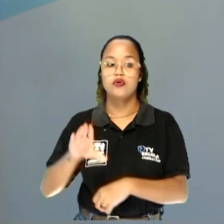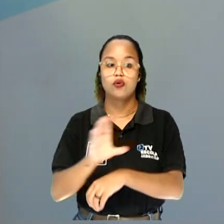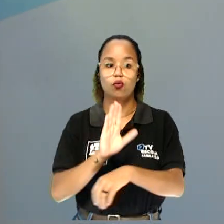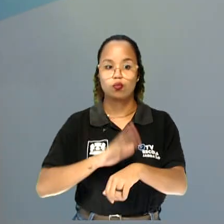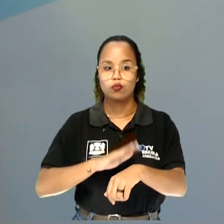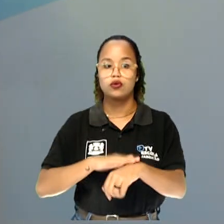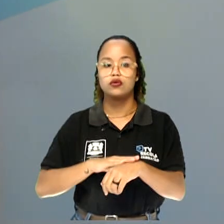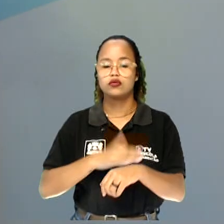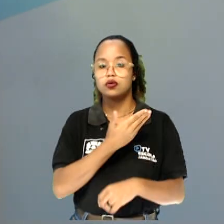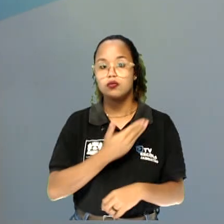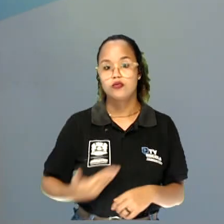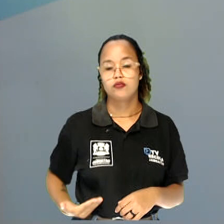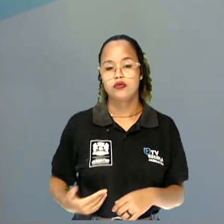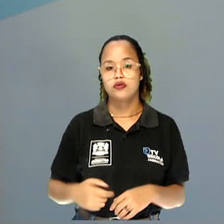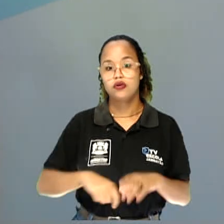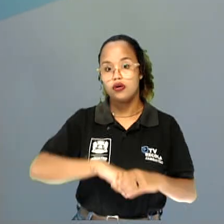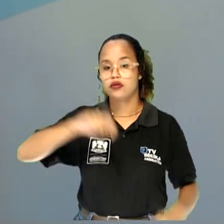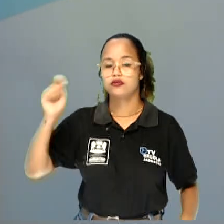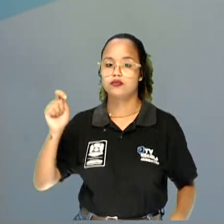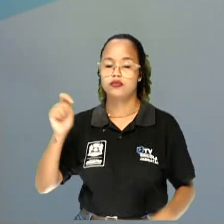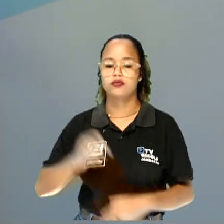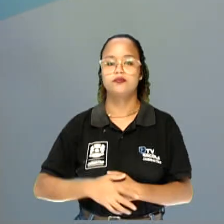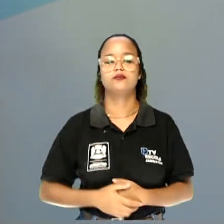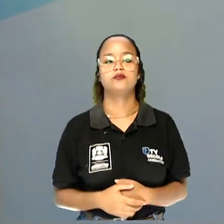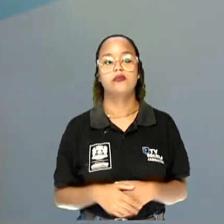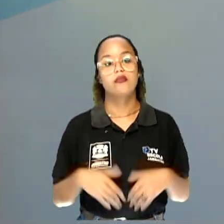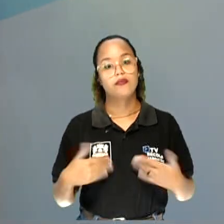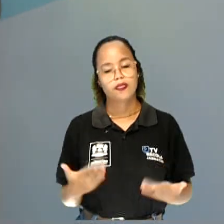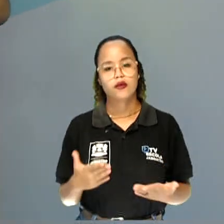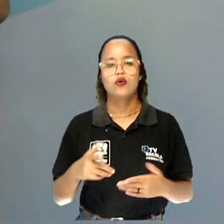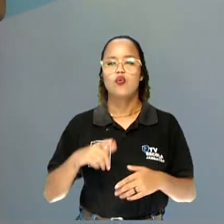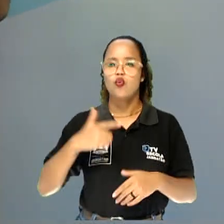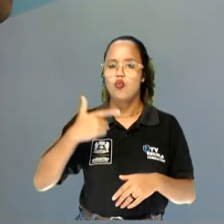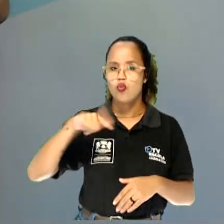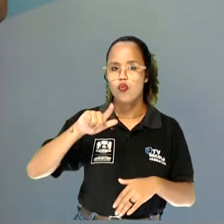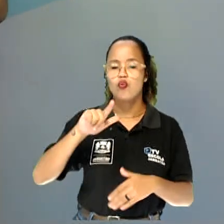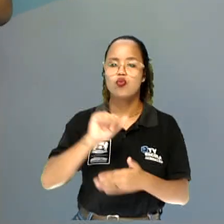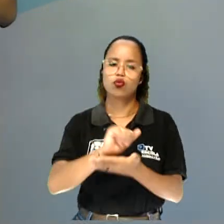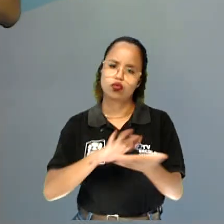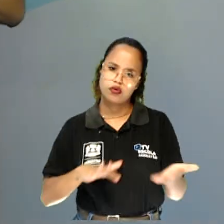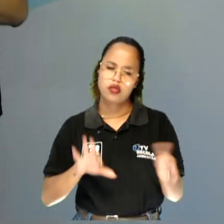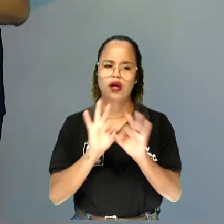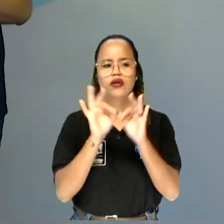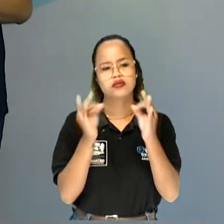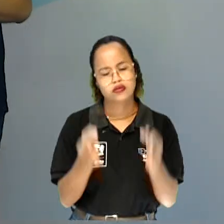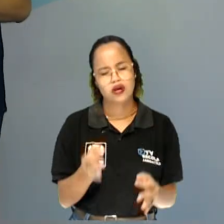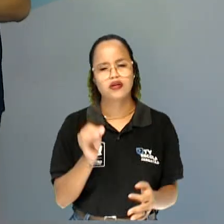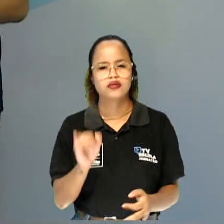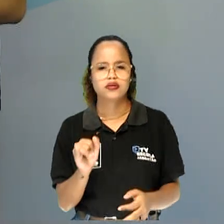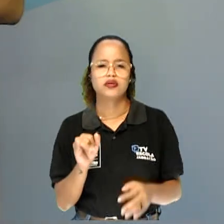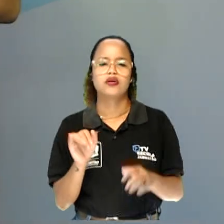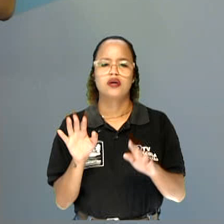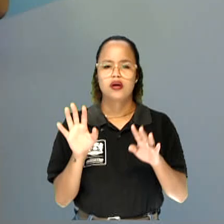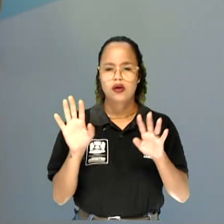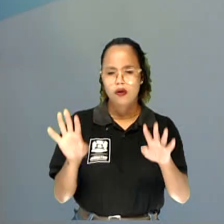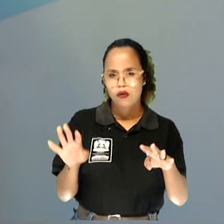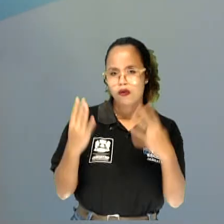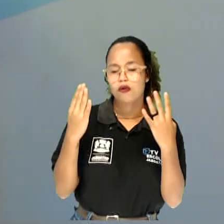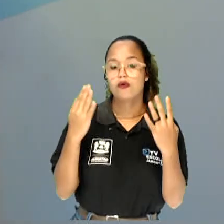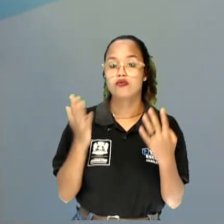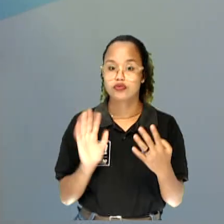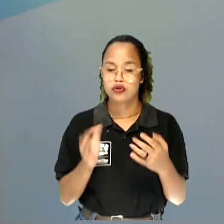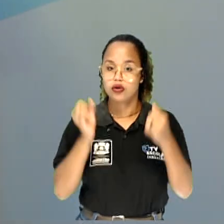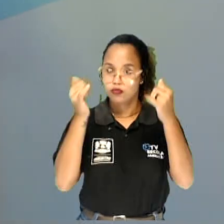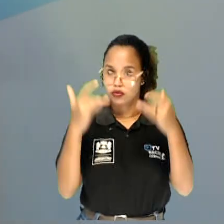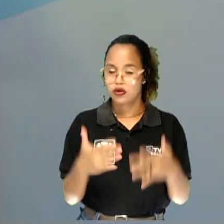Espada, tá bom? Vou deixar para vocês mais um exercício muito simples. Se você prestou bem atenção no que eu falei